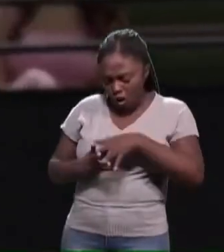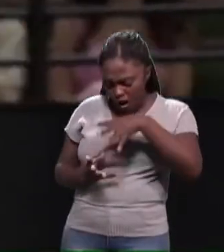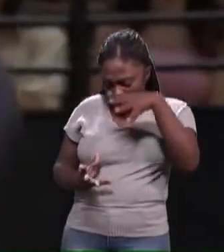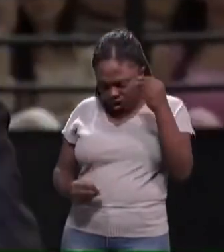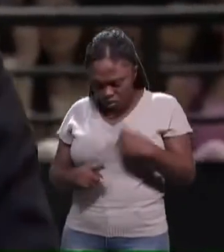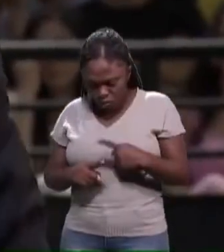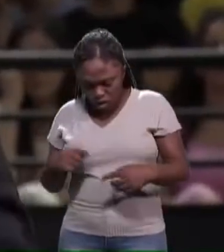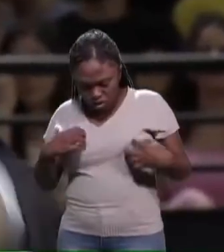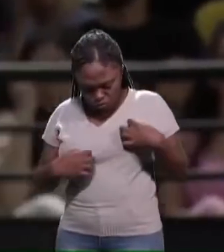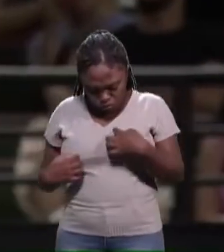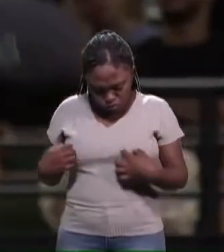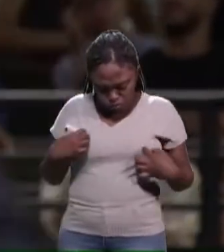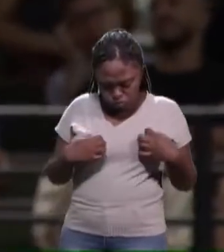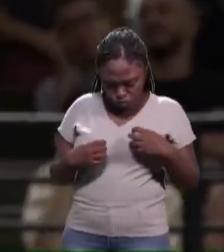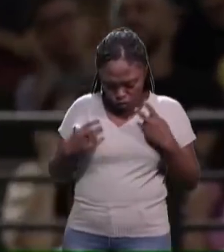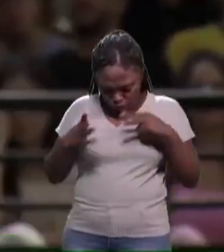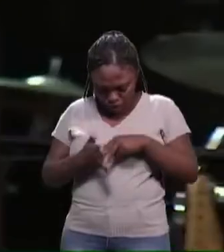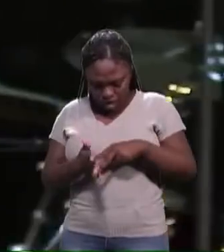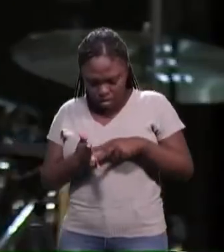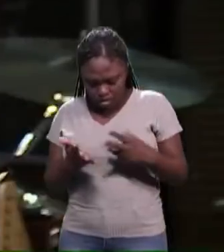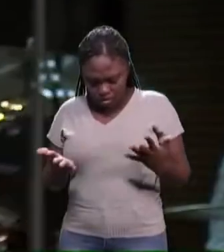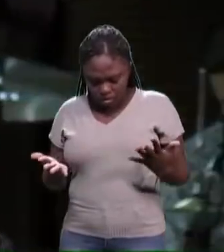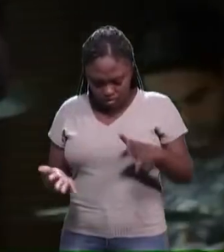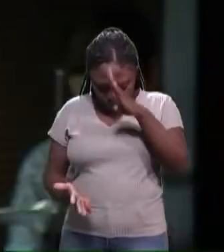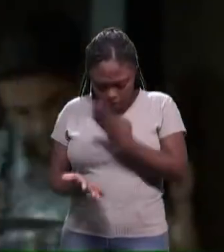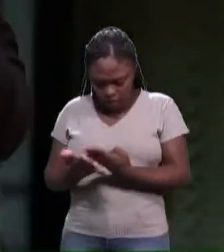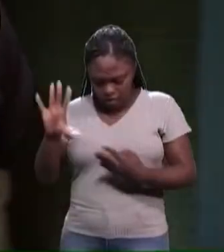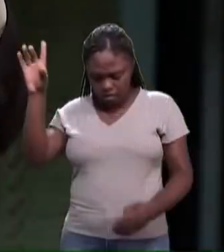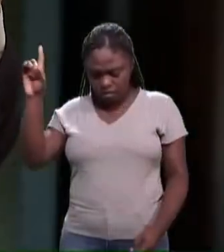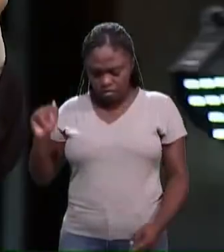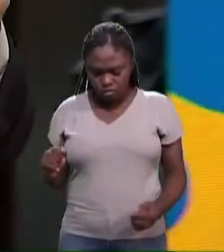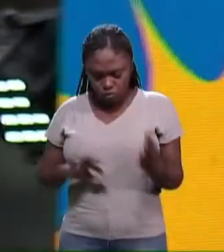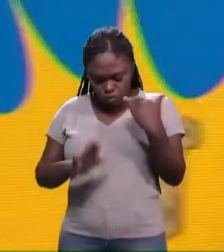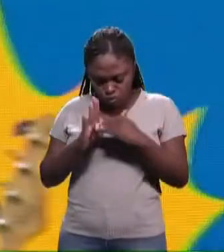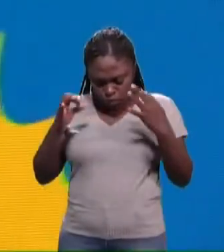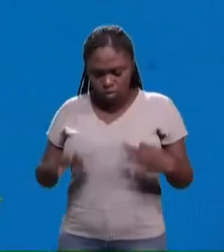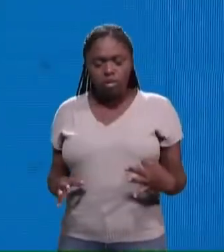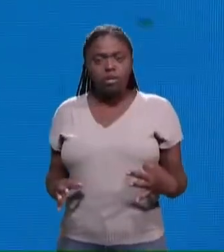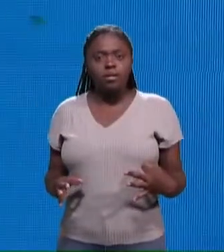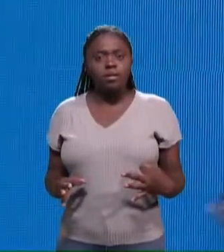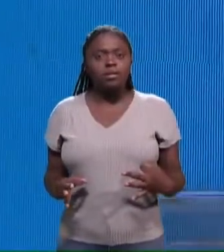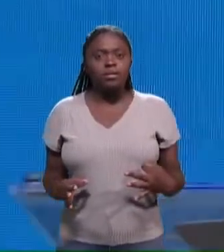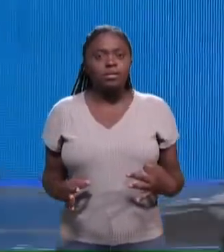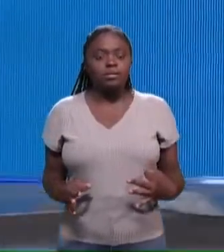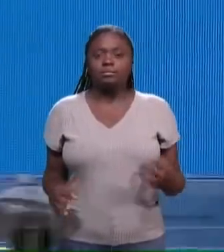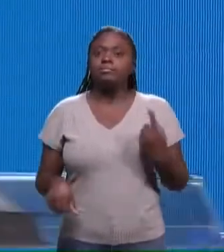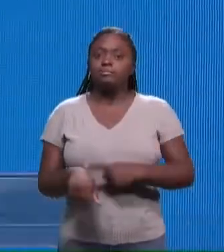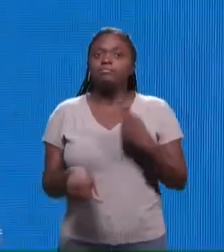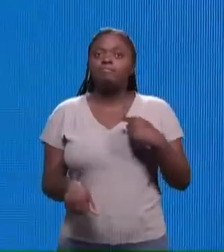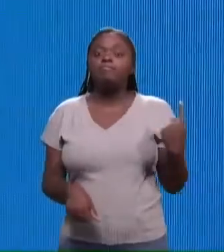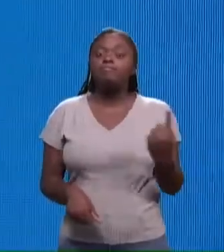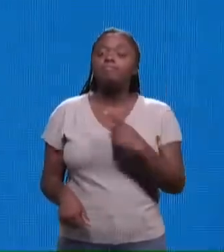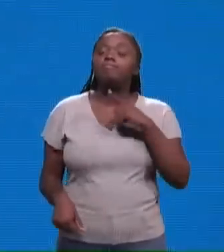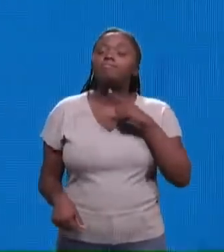estás abatido a minha alma? Levanta a cabeça, creia em Deus, vai dar tudo certo. É hora da gente ter